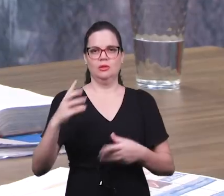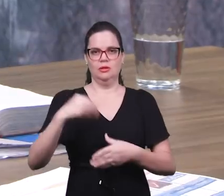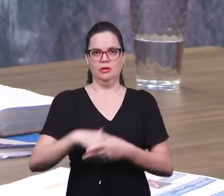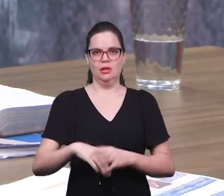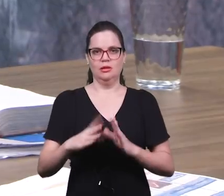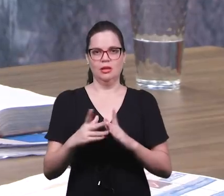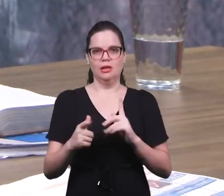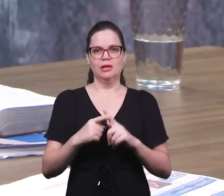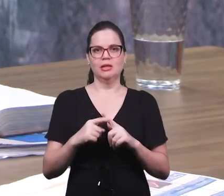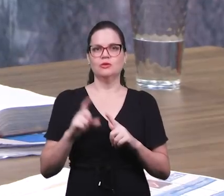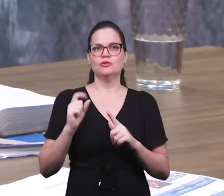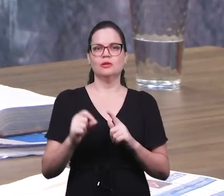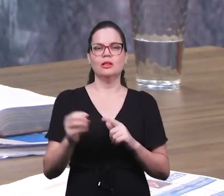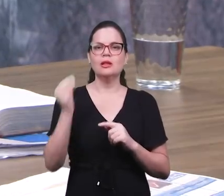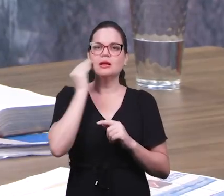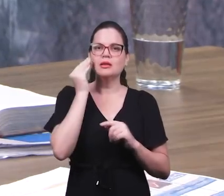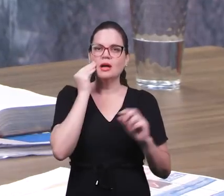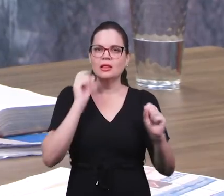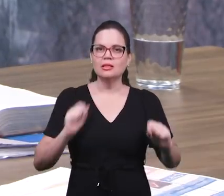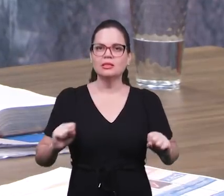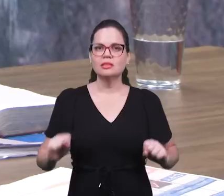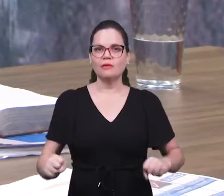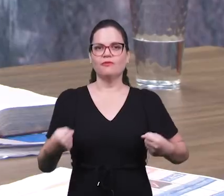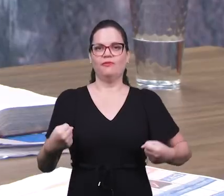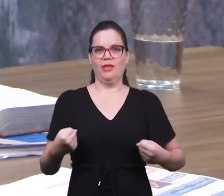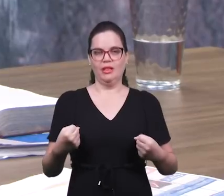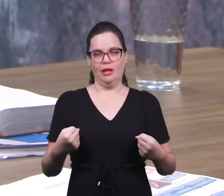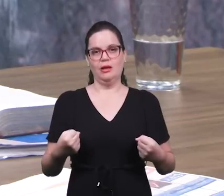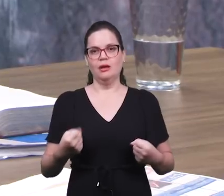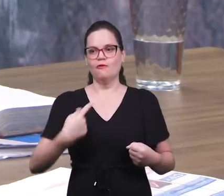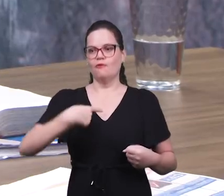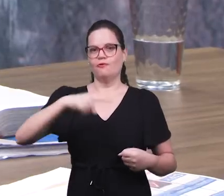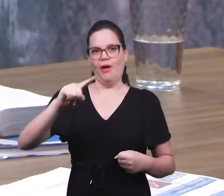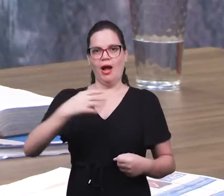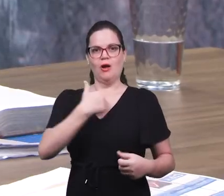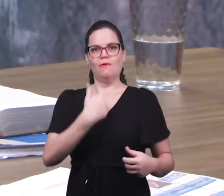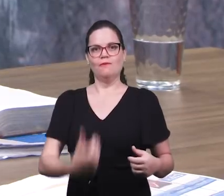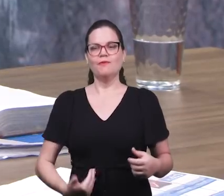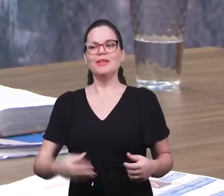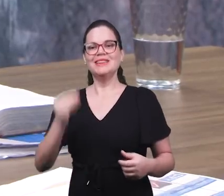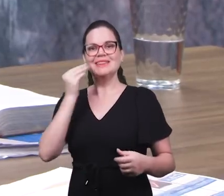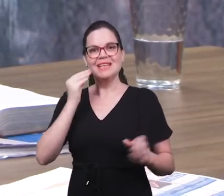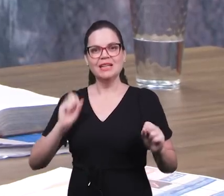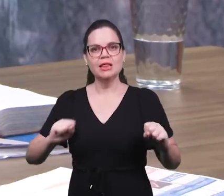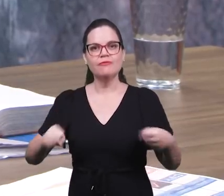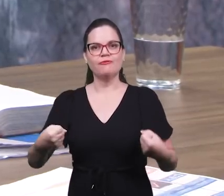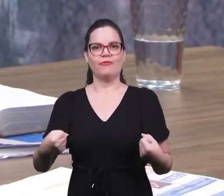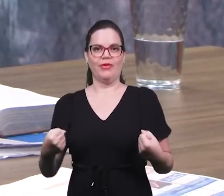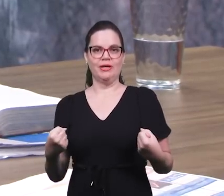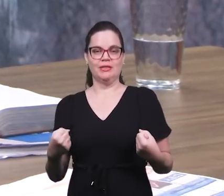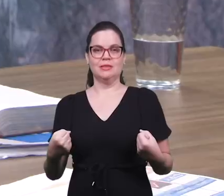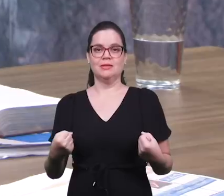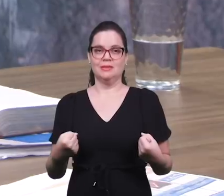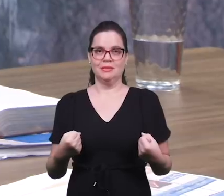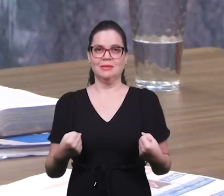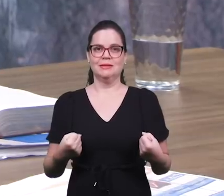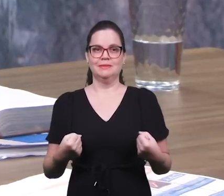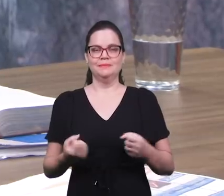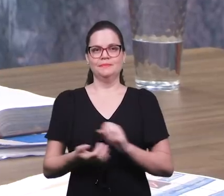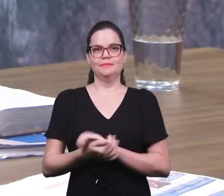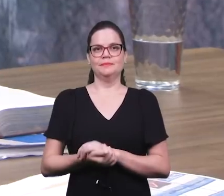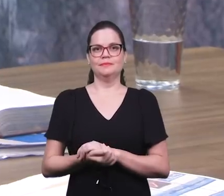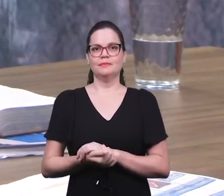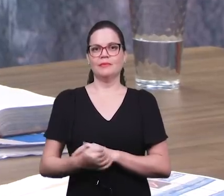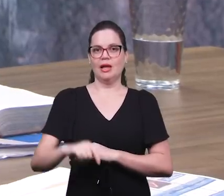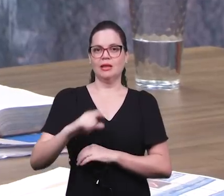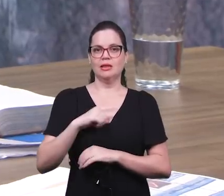de tentar defender a igreja junto ao Estado. E esse movimento foi dado um nome, né, uma nomenclatura, esse movimento